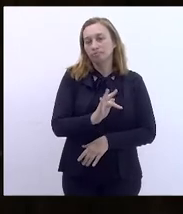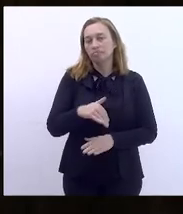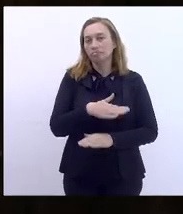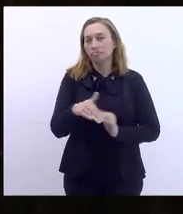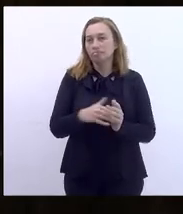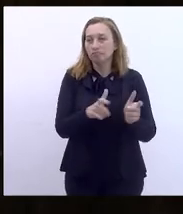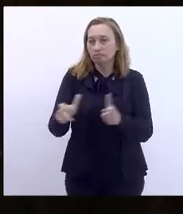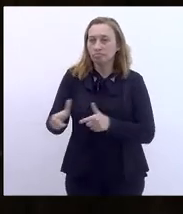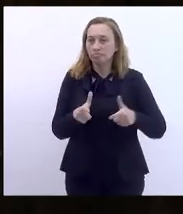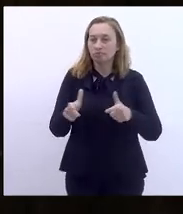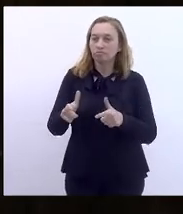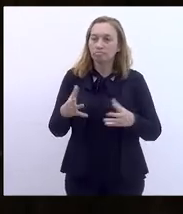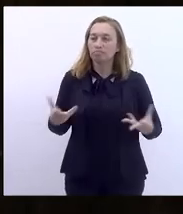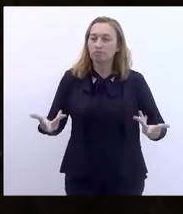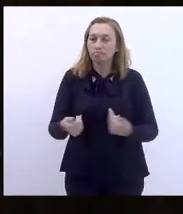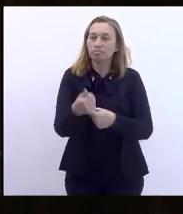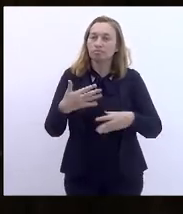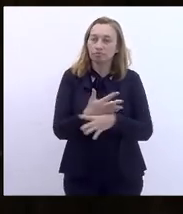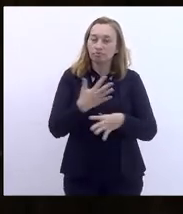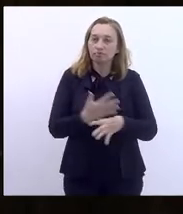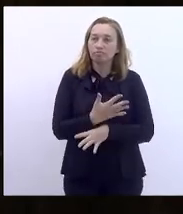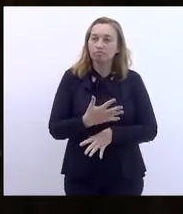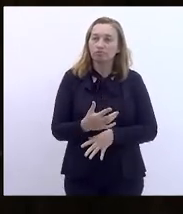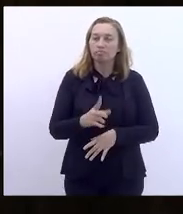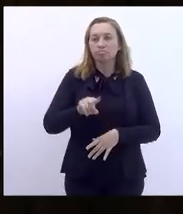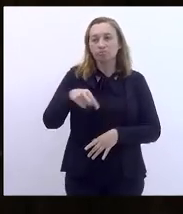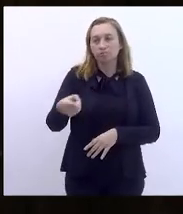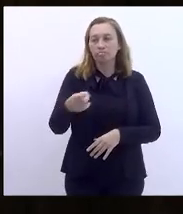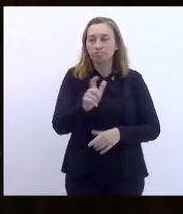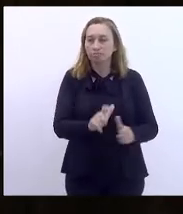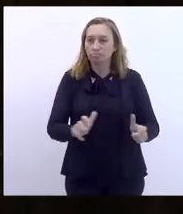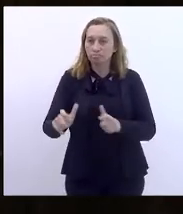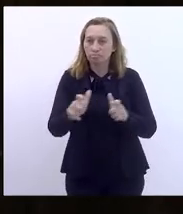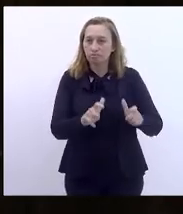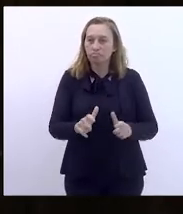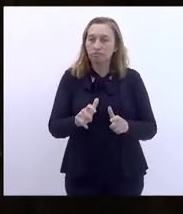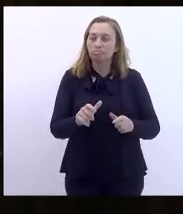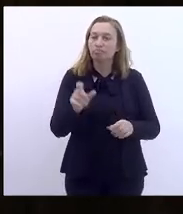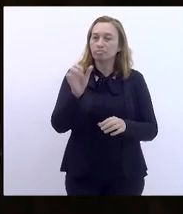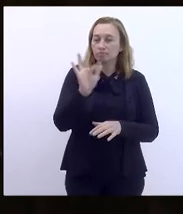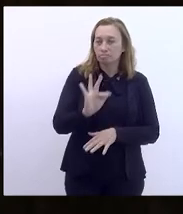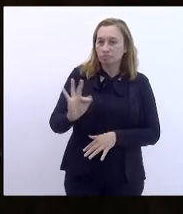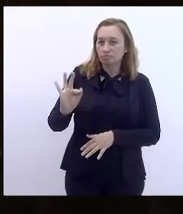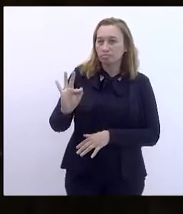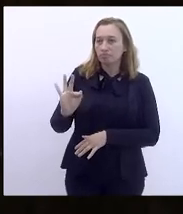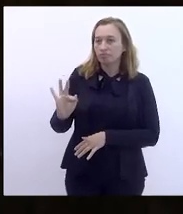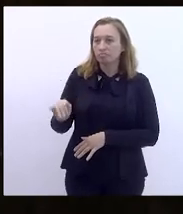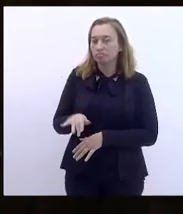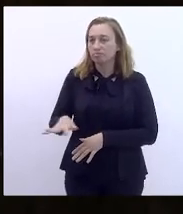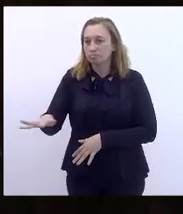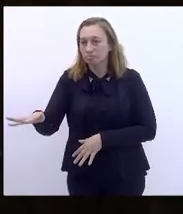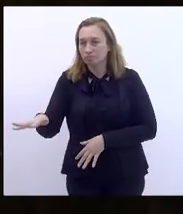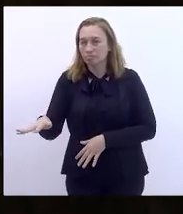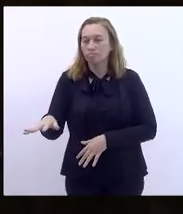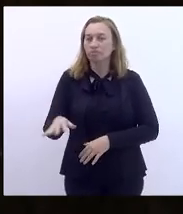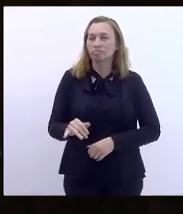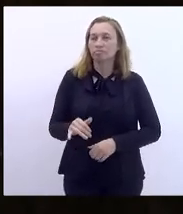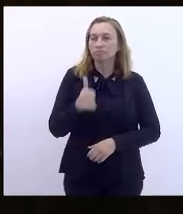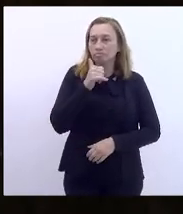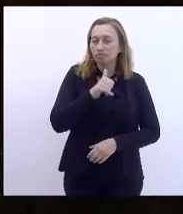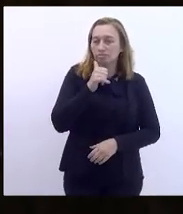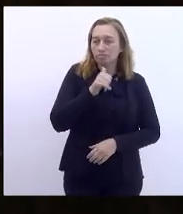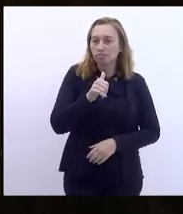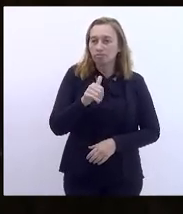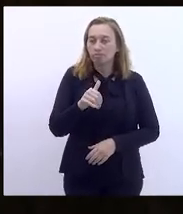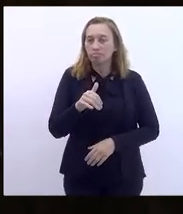todos os cantos da cidade maravilhosa assim como em outros territórios existem favelas periferias e mulheres de lá terados e